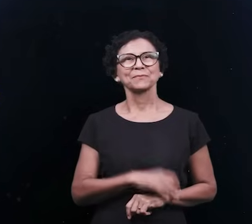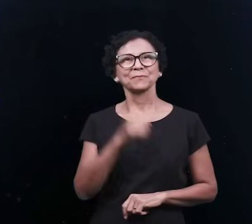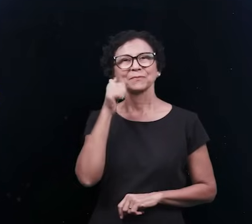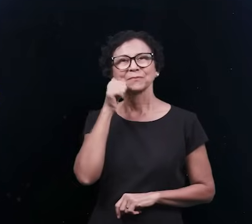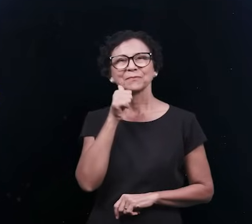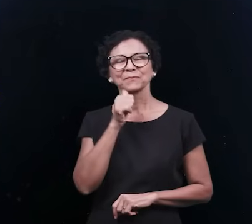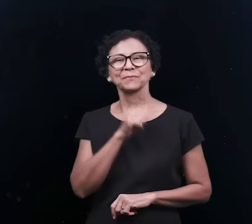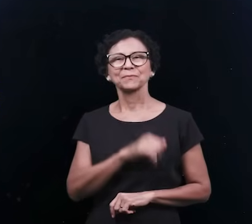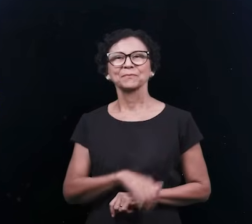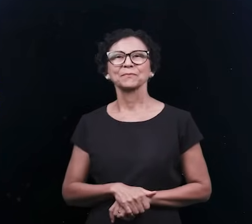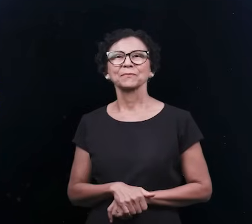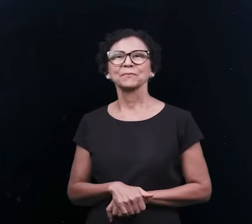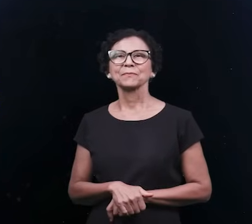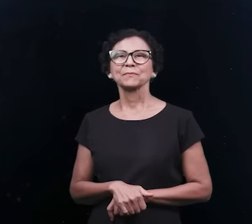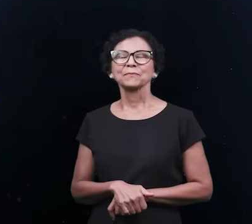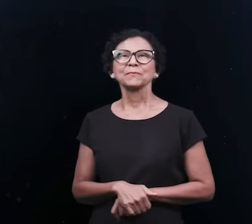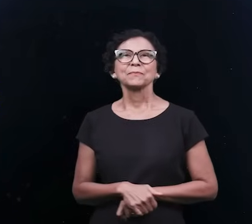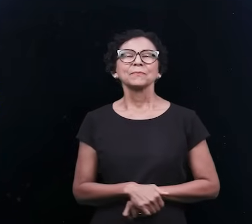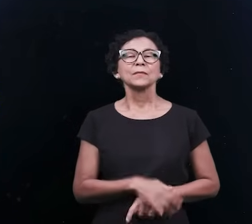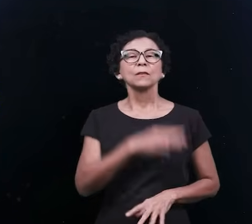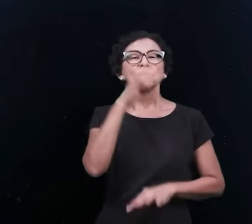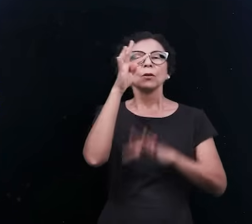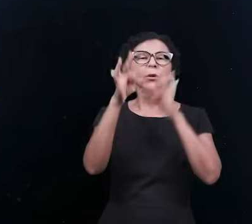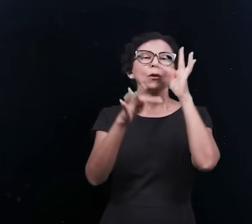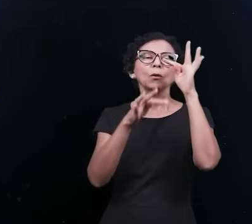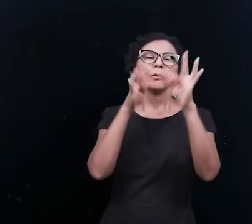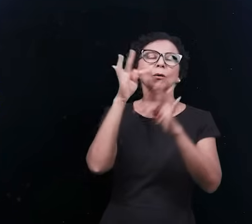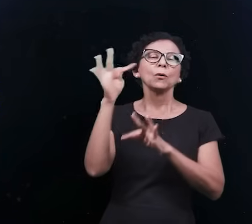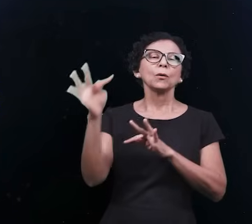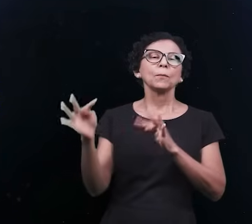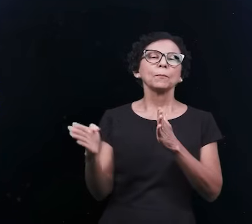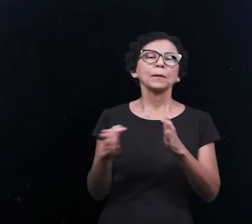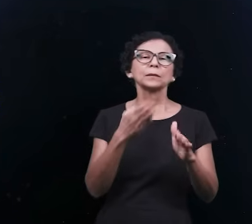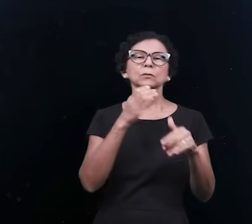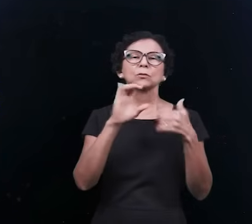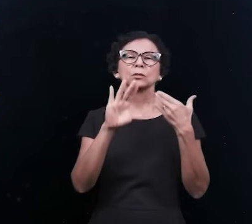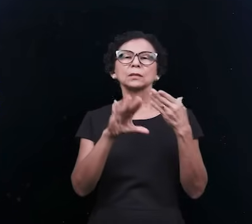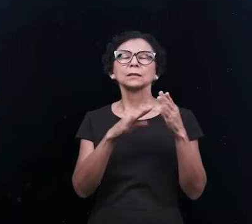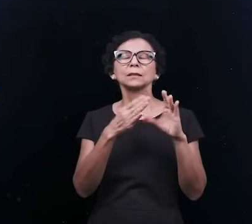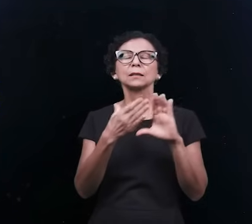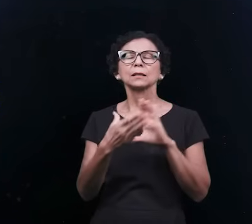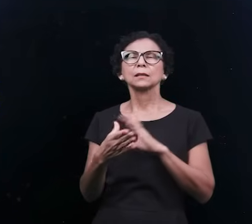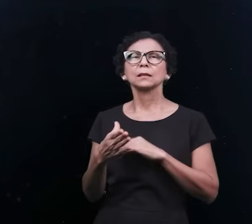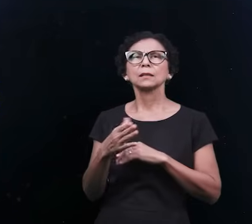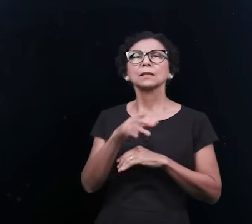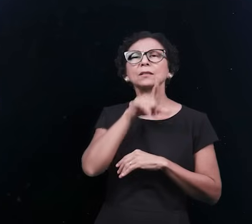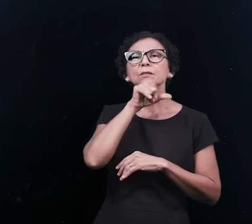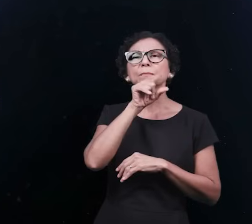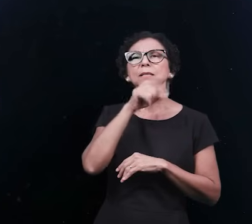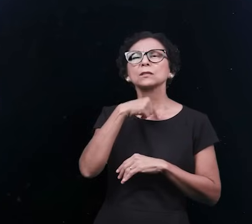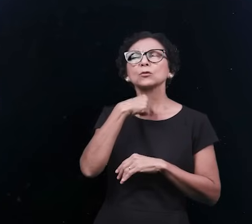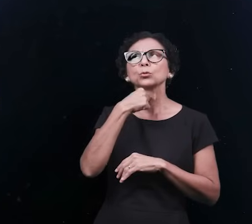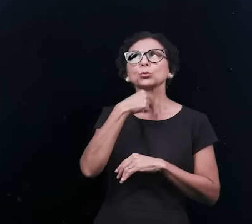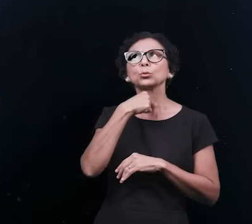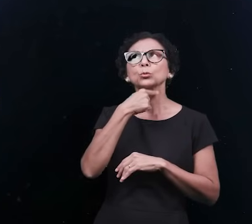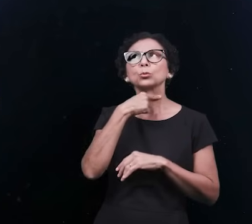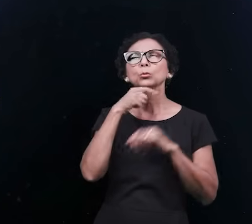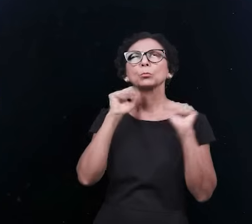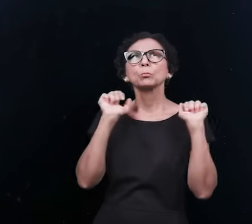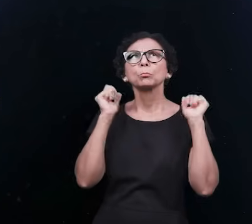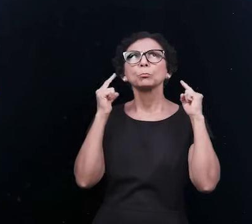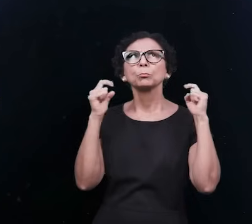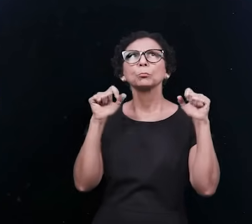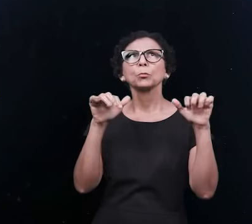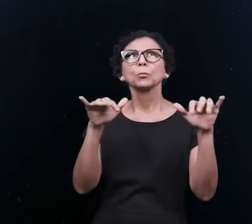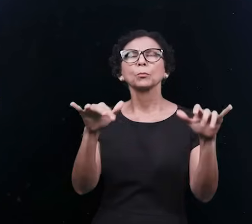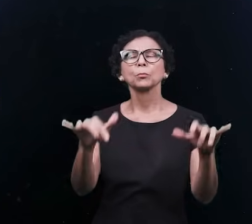seguinte: aparecem as flores na terra, o tempo de cantar chega e a voz da rola ouve-se em nossa terra. Texto